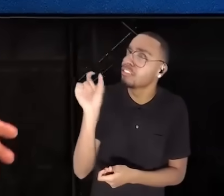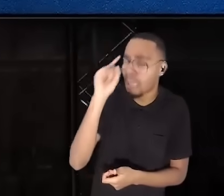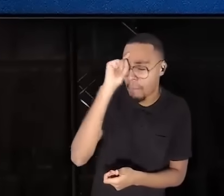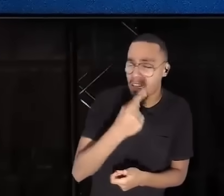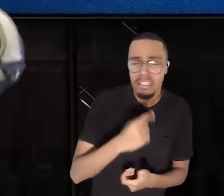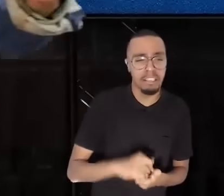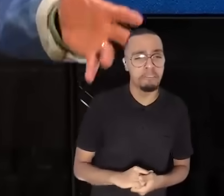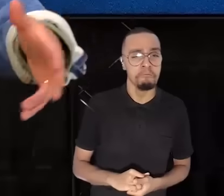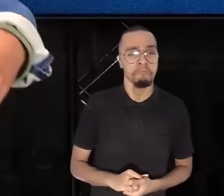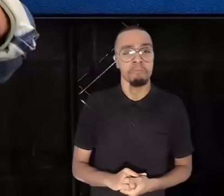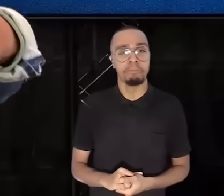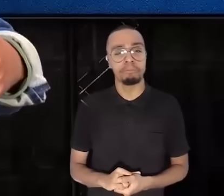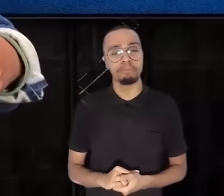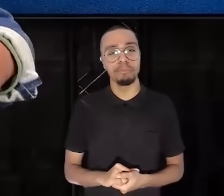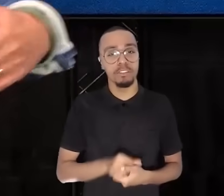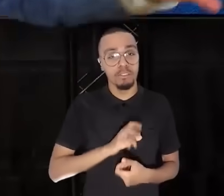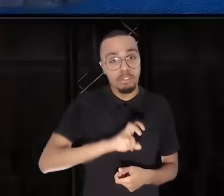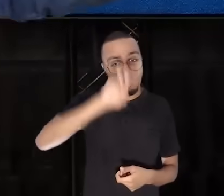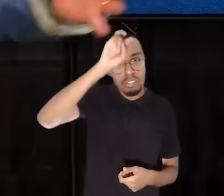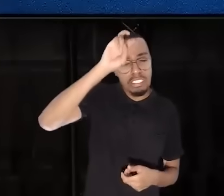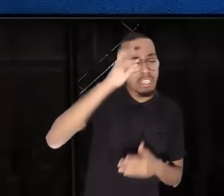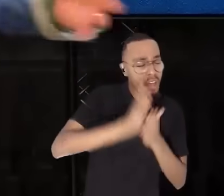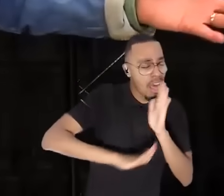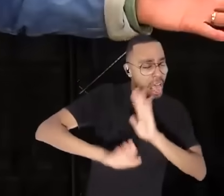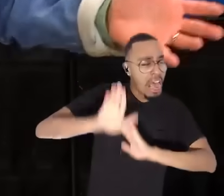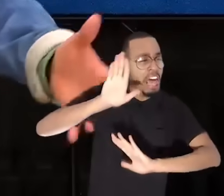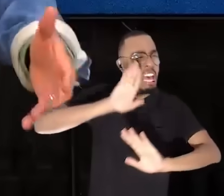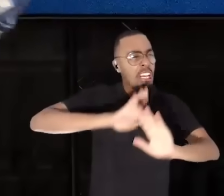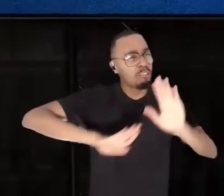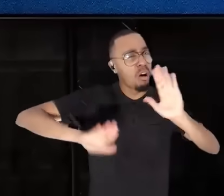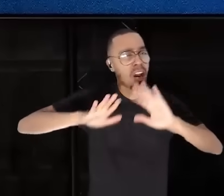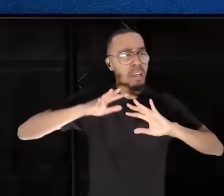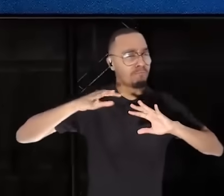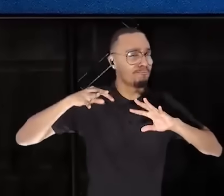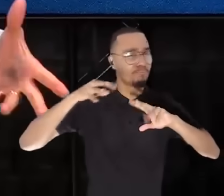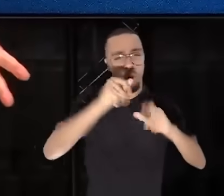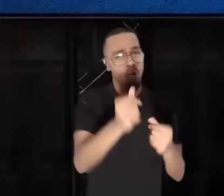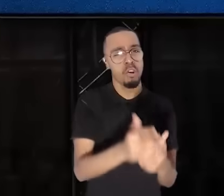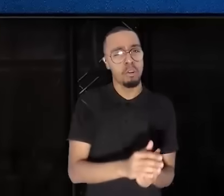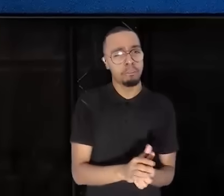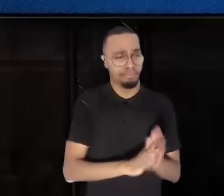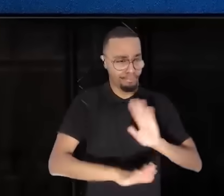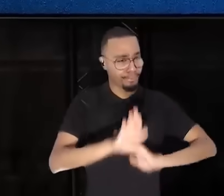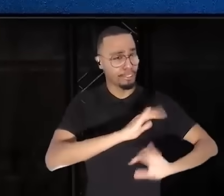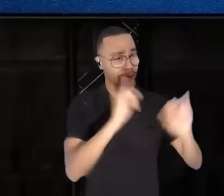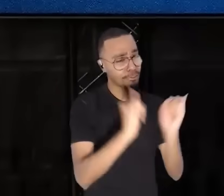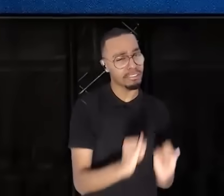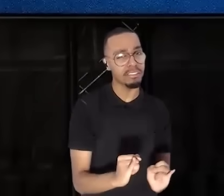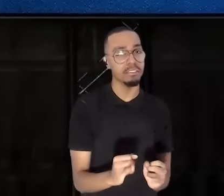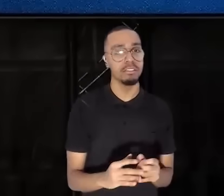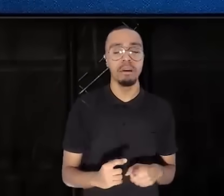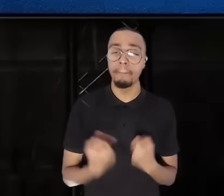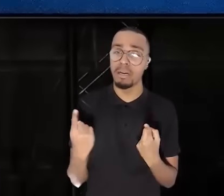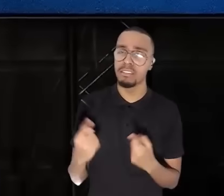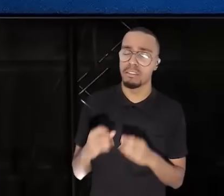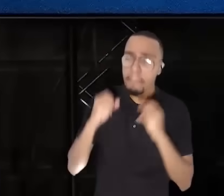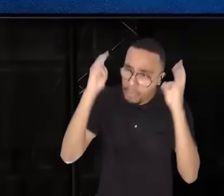tudo. Sol, lua, estrela, vento, tudo se adora no Egito. Legal, eu vou lá e vou falar que quem está mandando. E